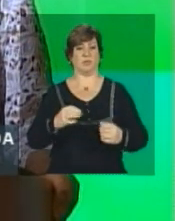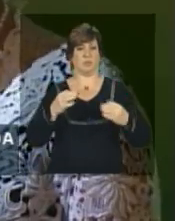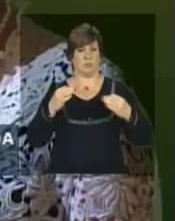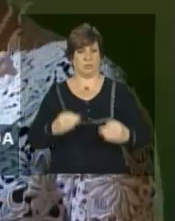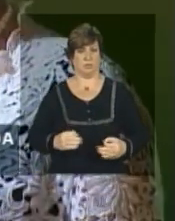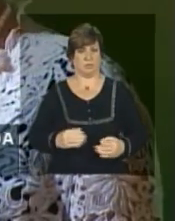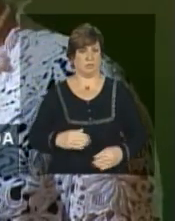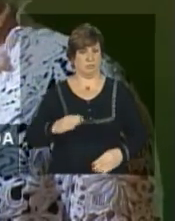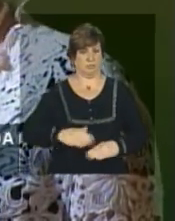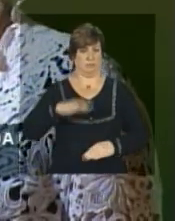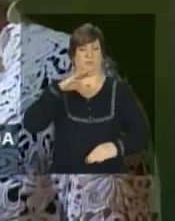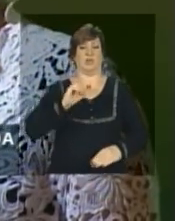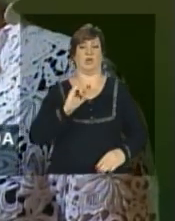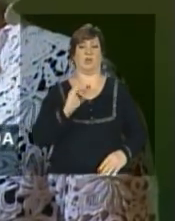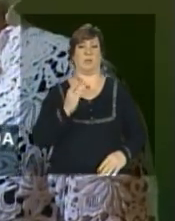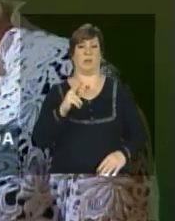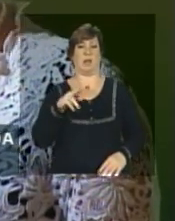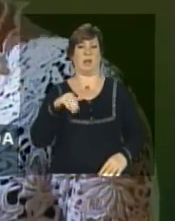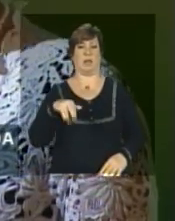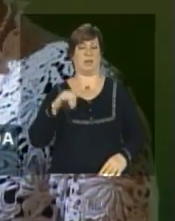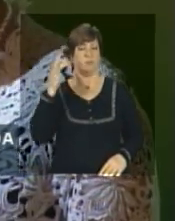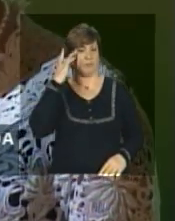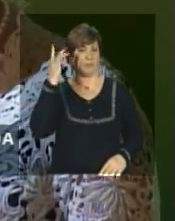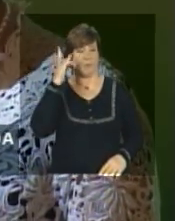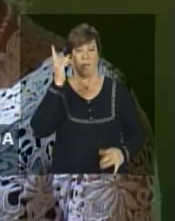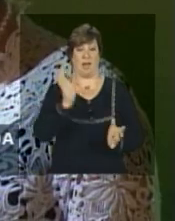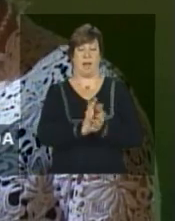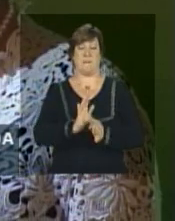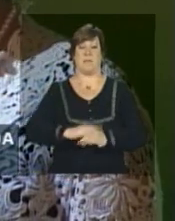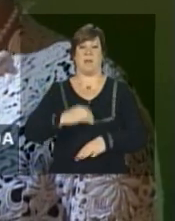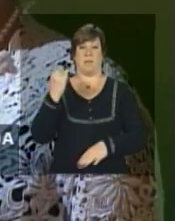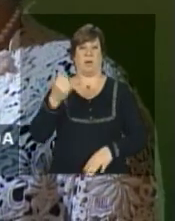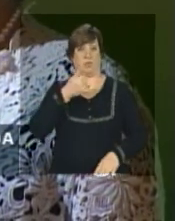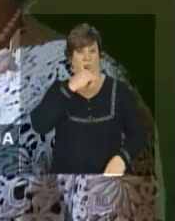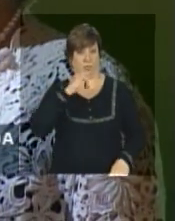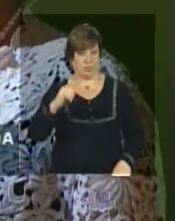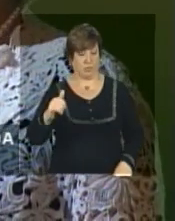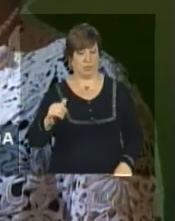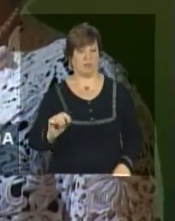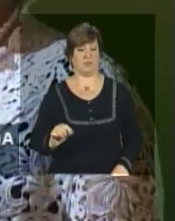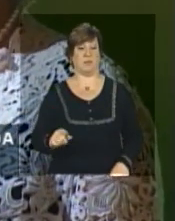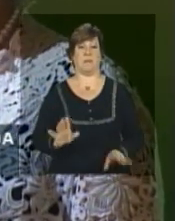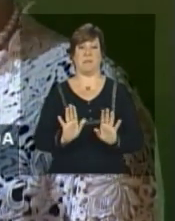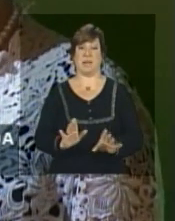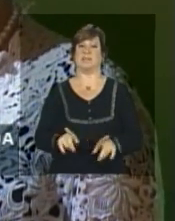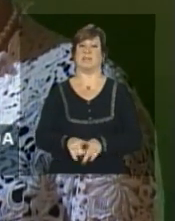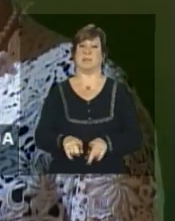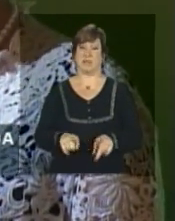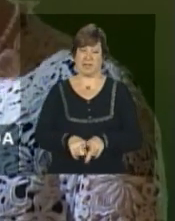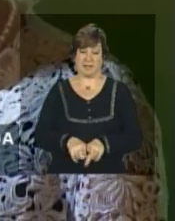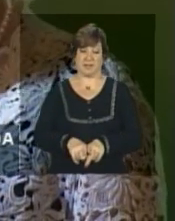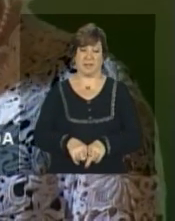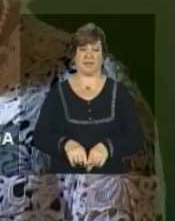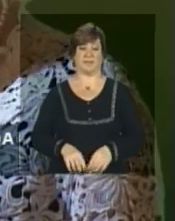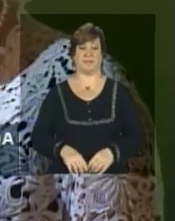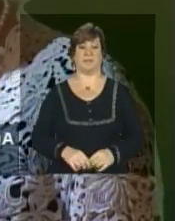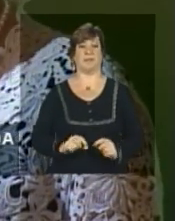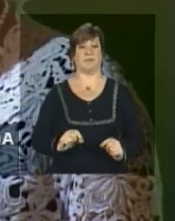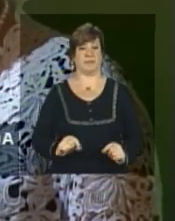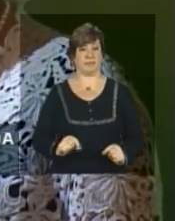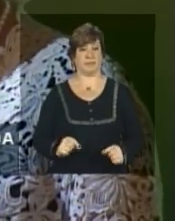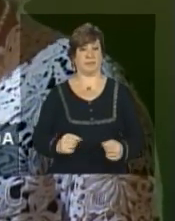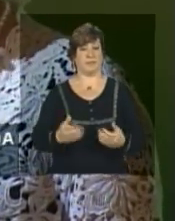sua soberania numa das áreas mais importantes, que é a área de energia, mas também